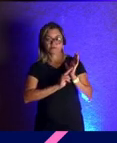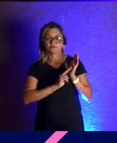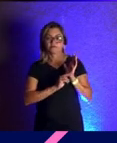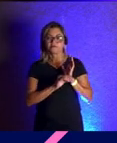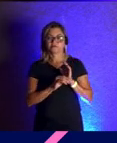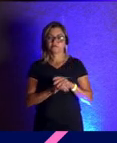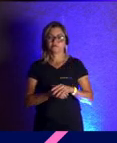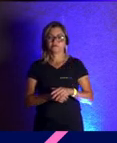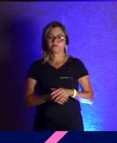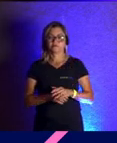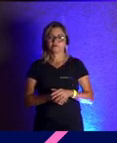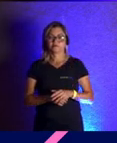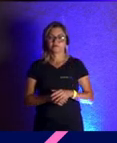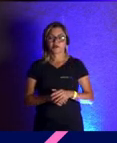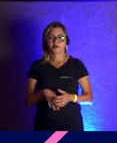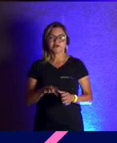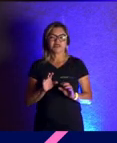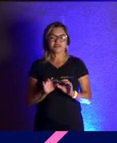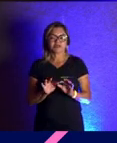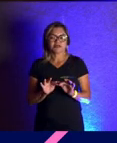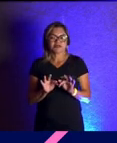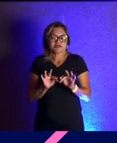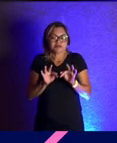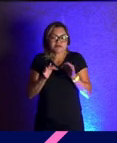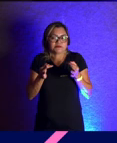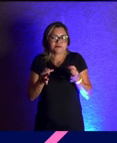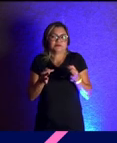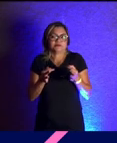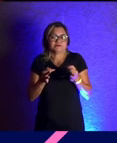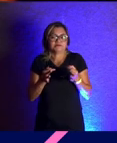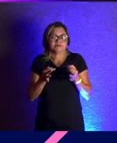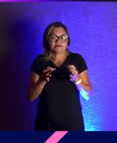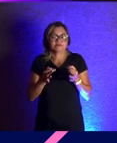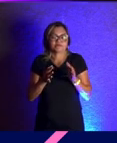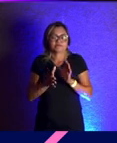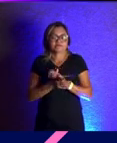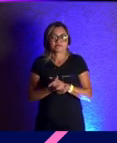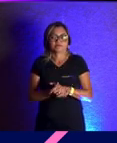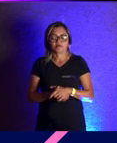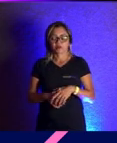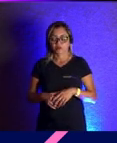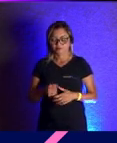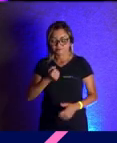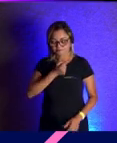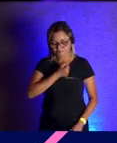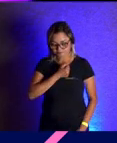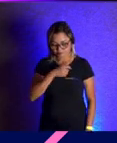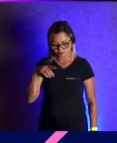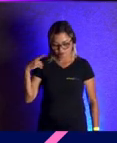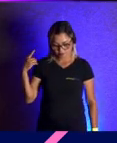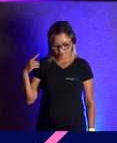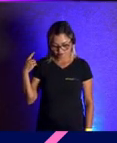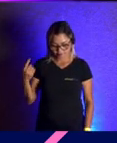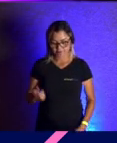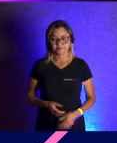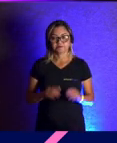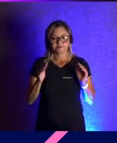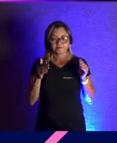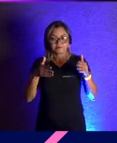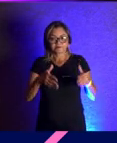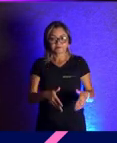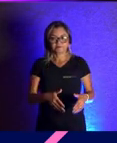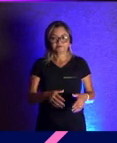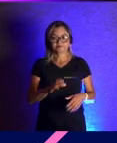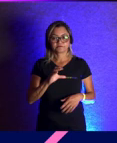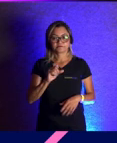não sei se é uma especificação legal, né, porque dá uma determinação para que a delegacia não conhece se ele vai fazer um ou